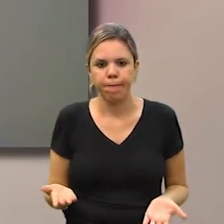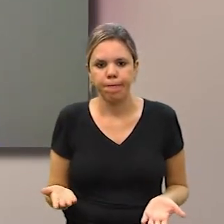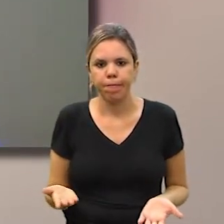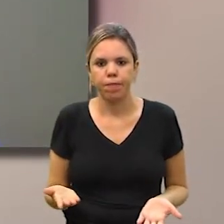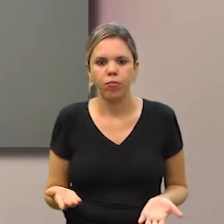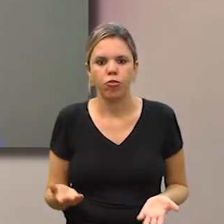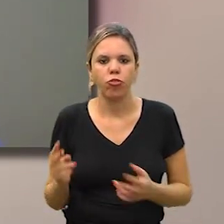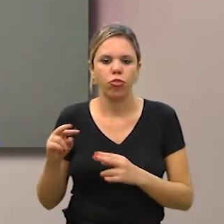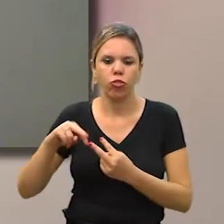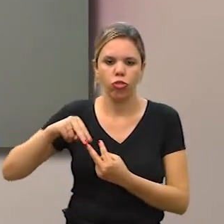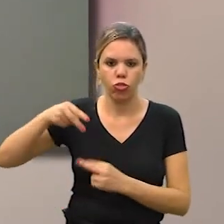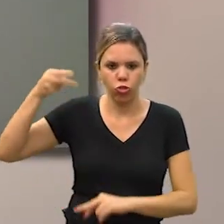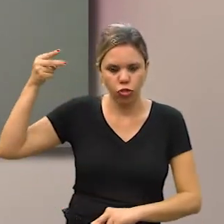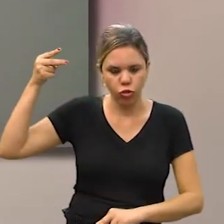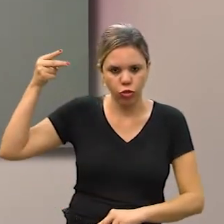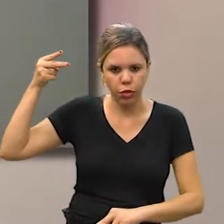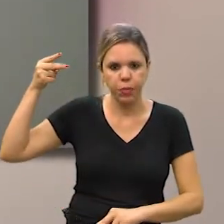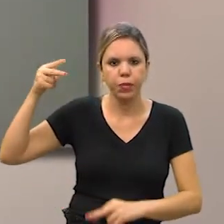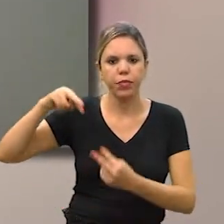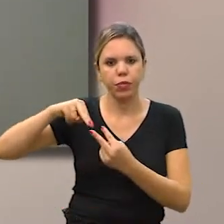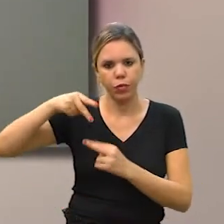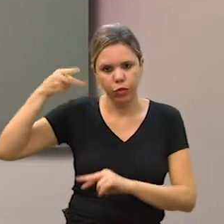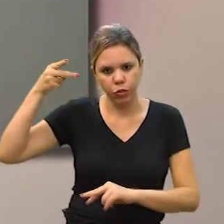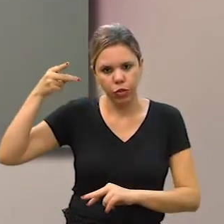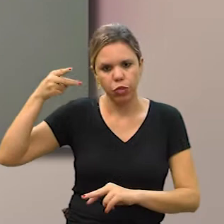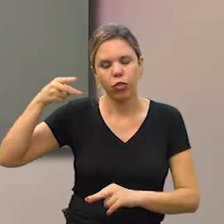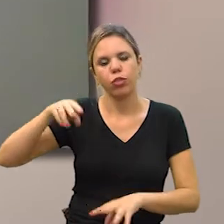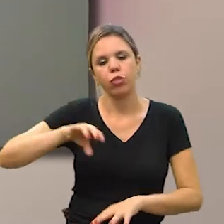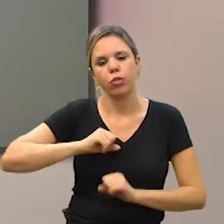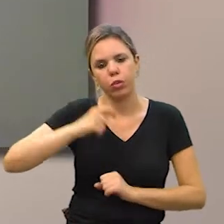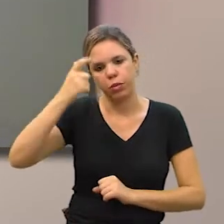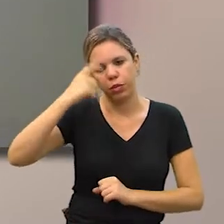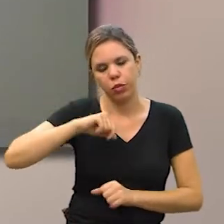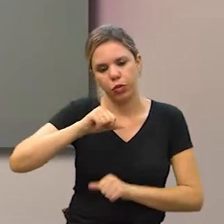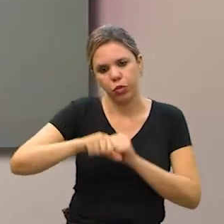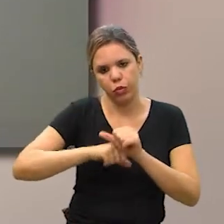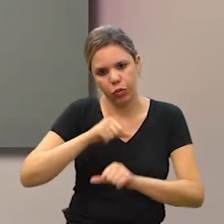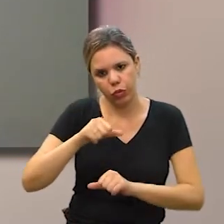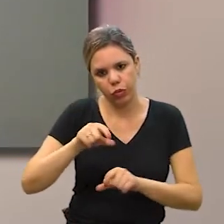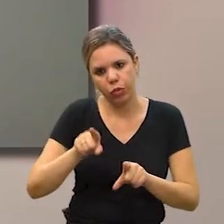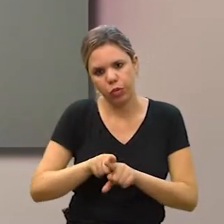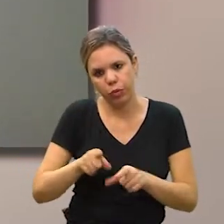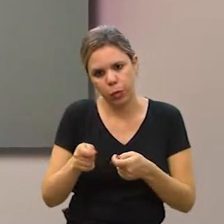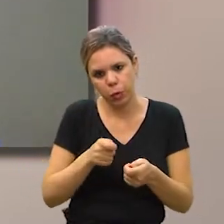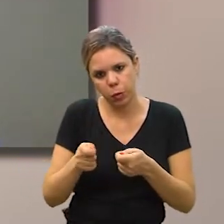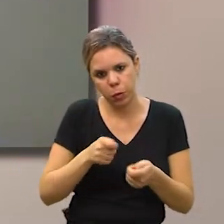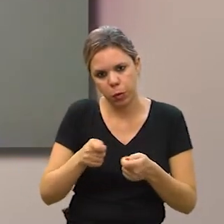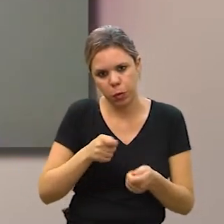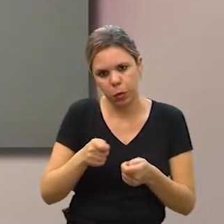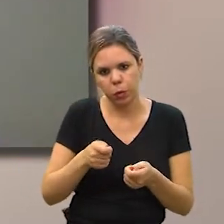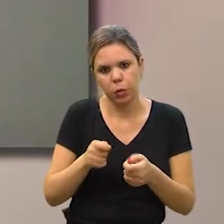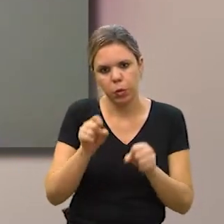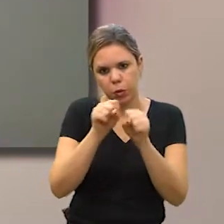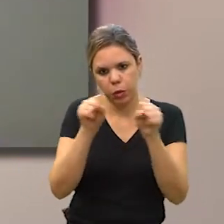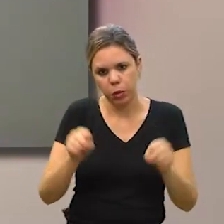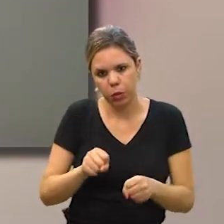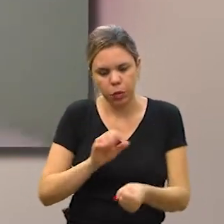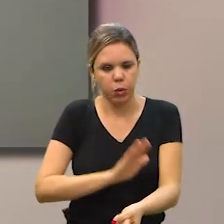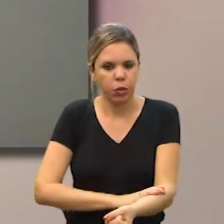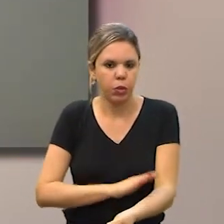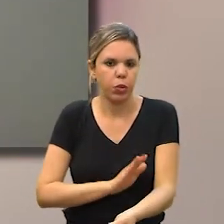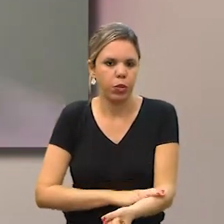é a genético então alterações genéticas que levam ao uma alteração do controle de sistema